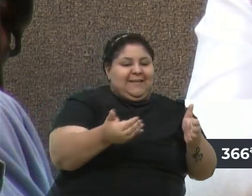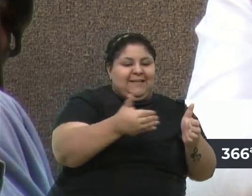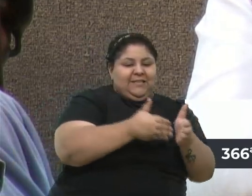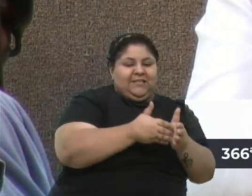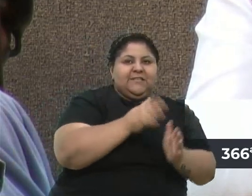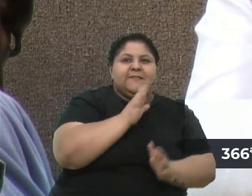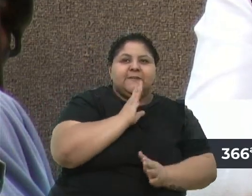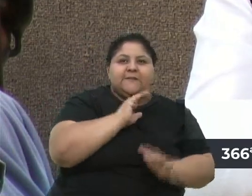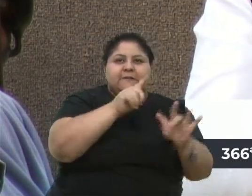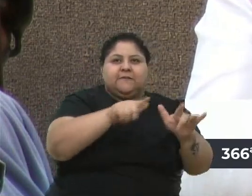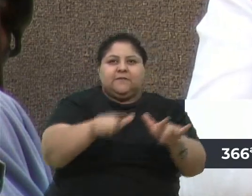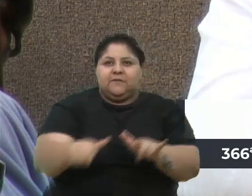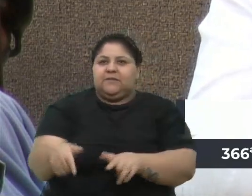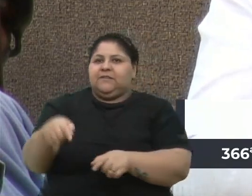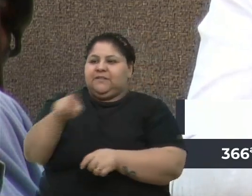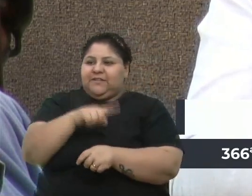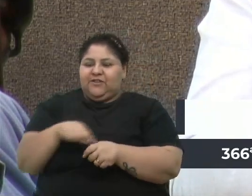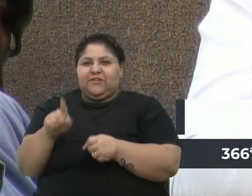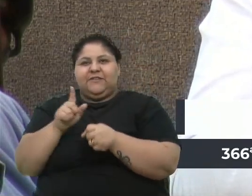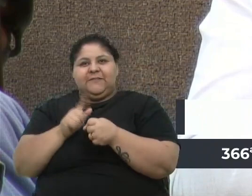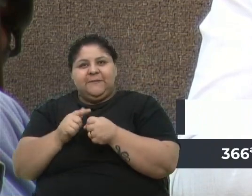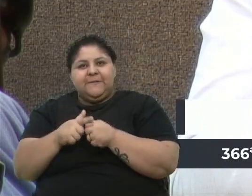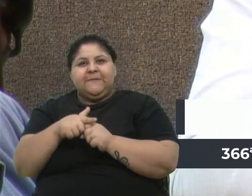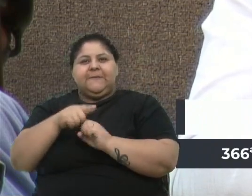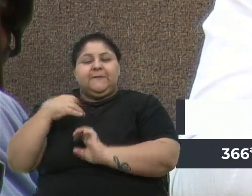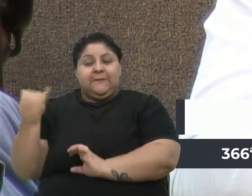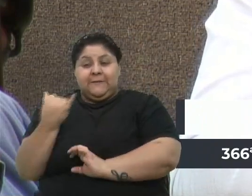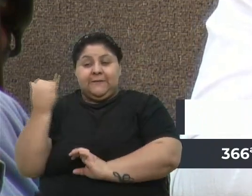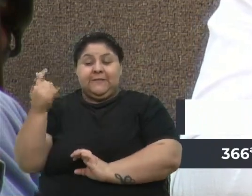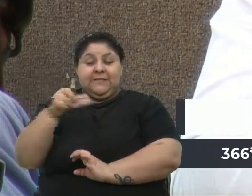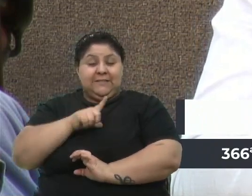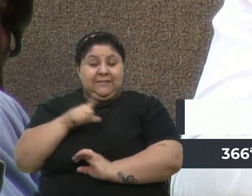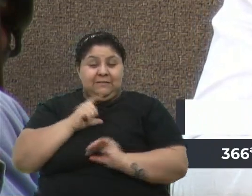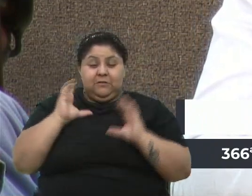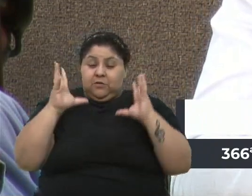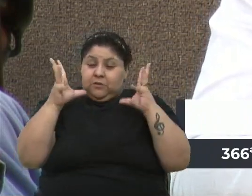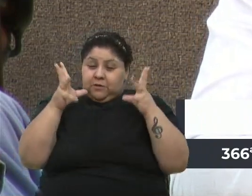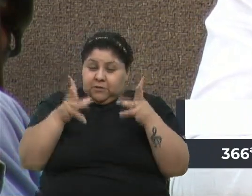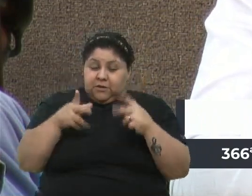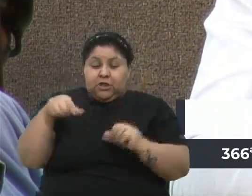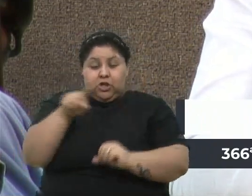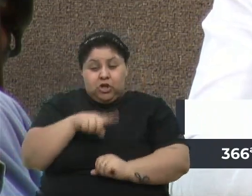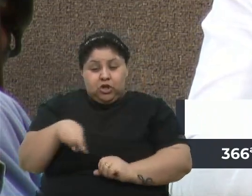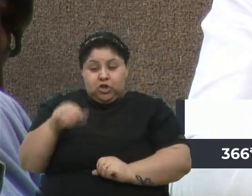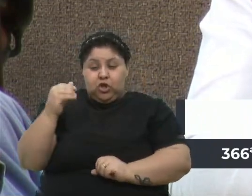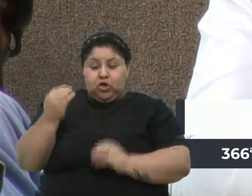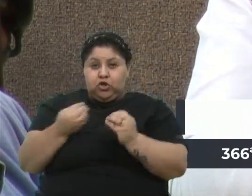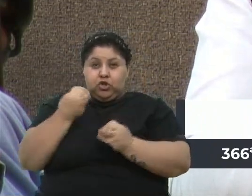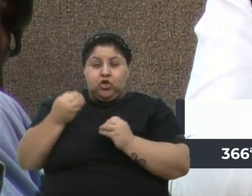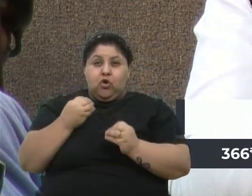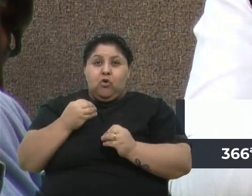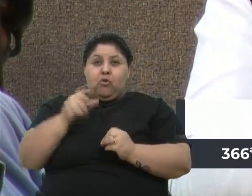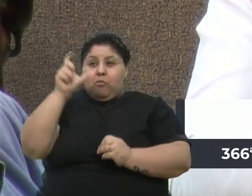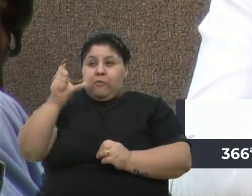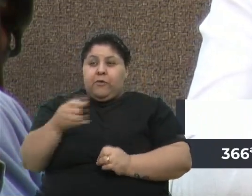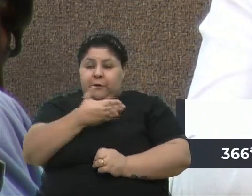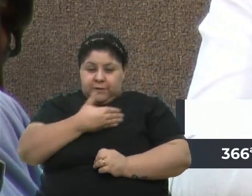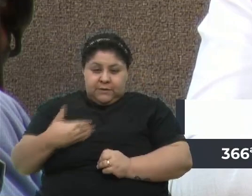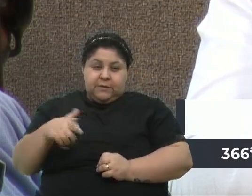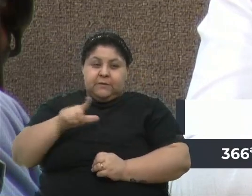e conhecer também a nossa cidade. A importância que tem tudo isso é de que nós, como pessoas públicas, temos que,